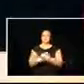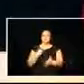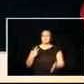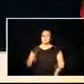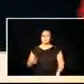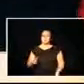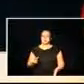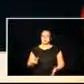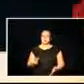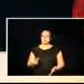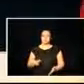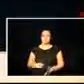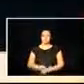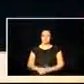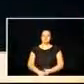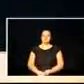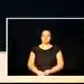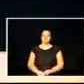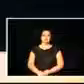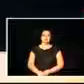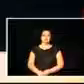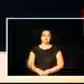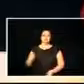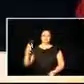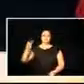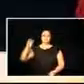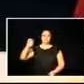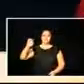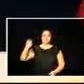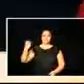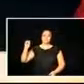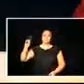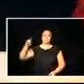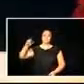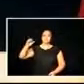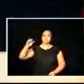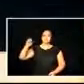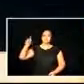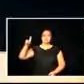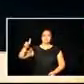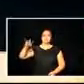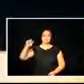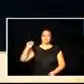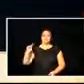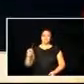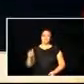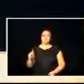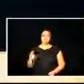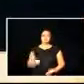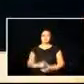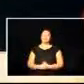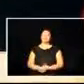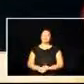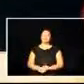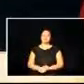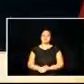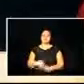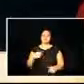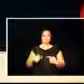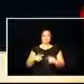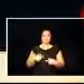condutas vedadas aos agentes públicos em campanhas eleitorais, aqui no artigo 7.3 prevê que